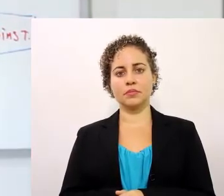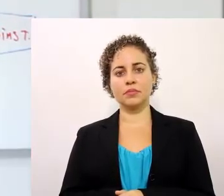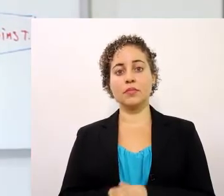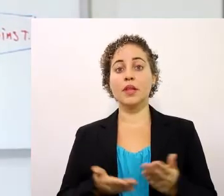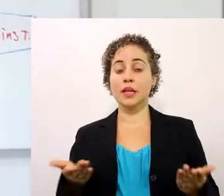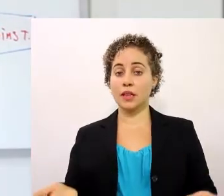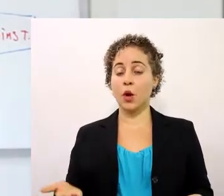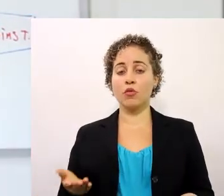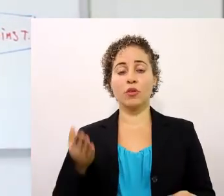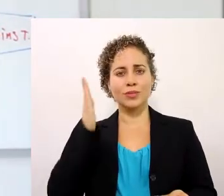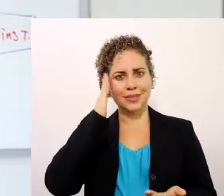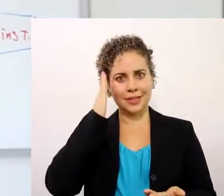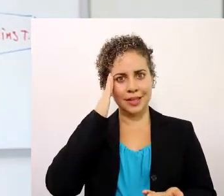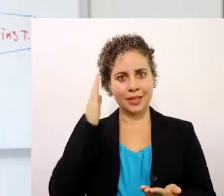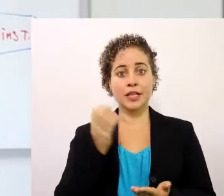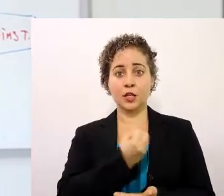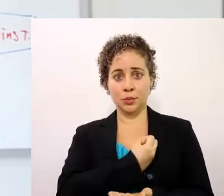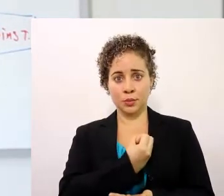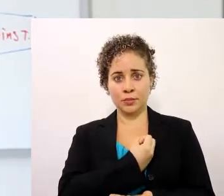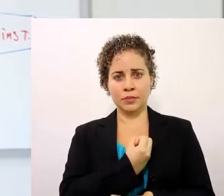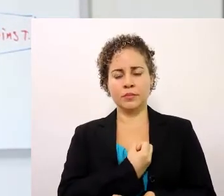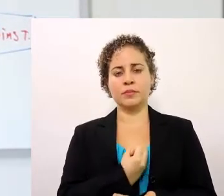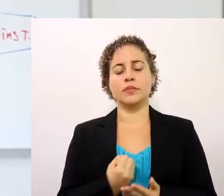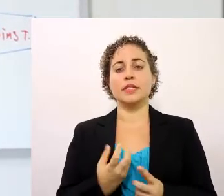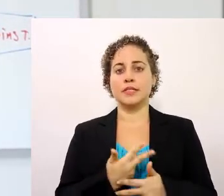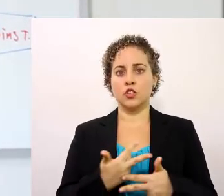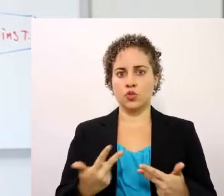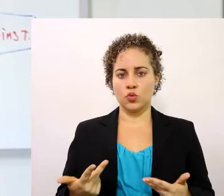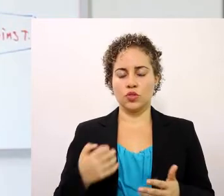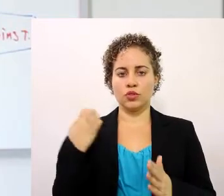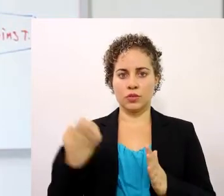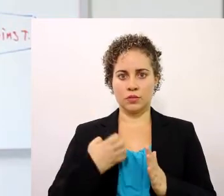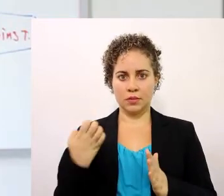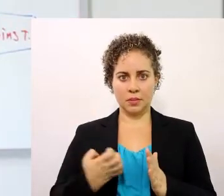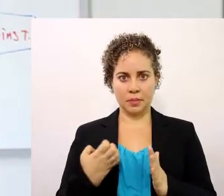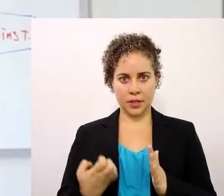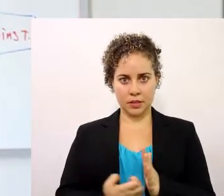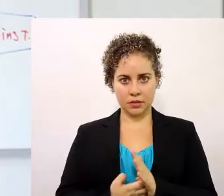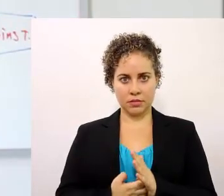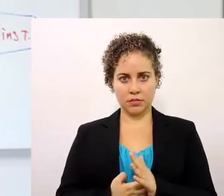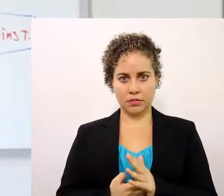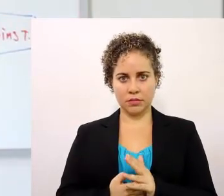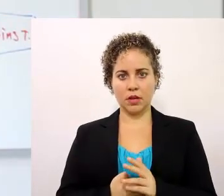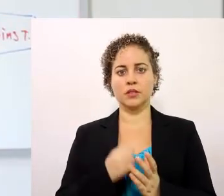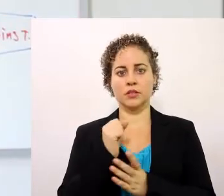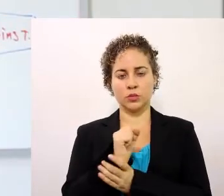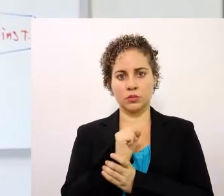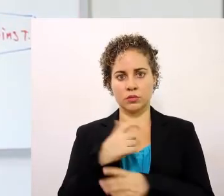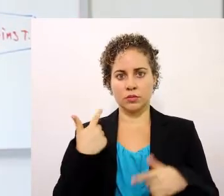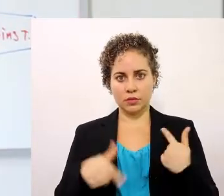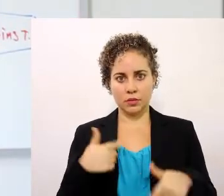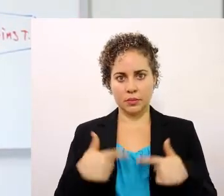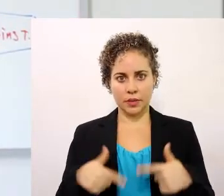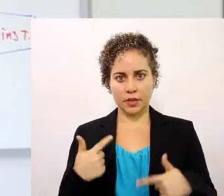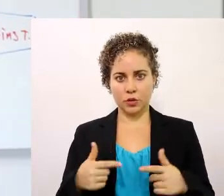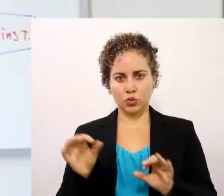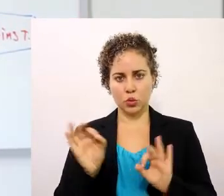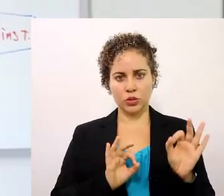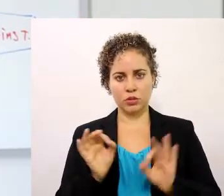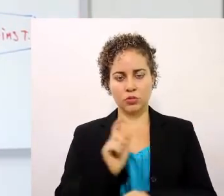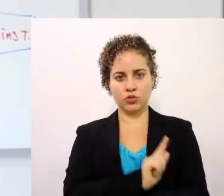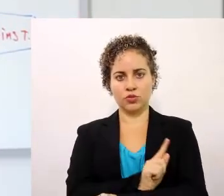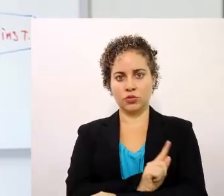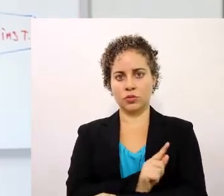Vamos interpretar agora esse número. Se as coisas nessa empresa, em termos de segurança do trabalho, em termos de gestão de